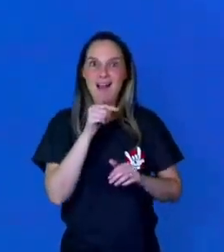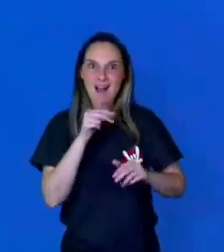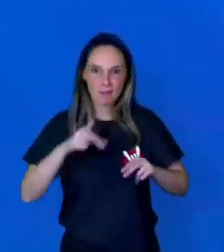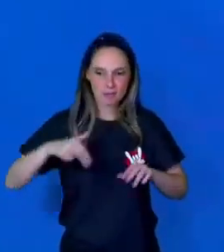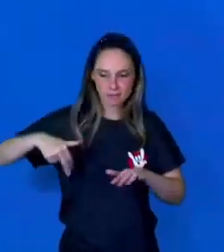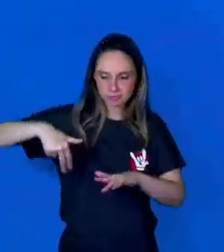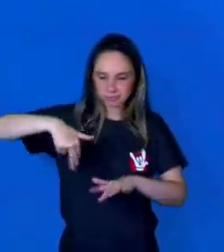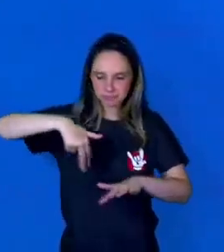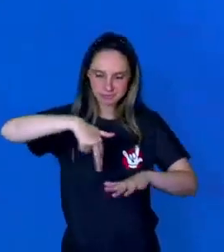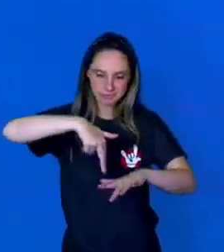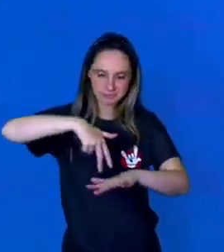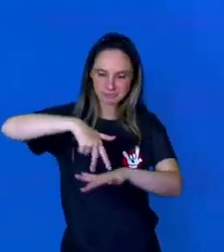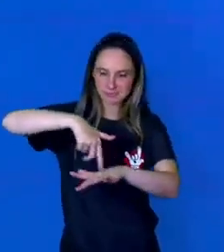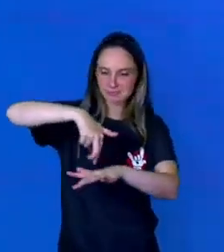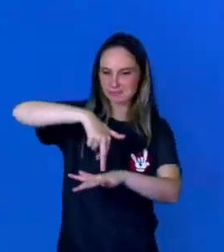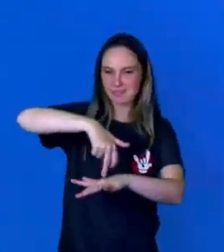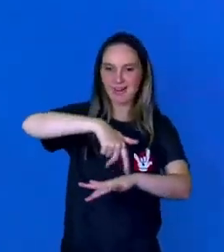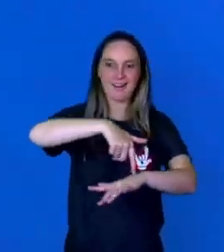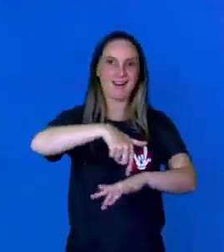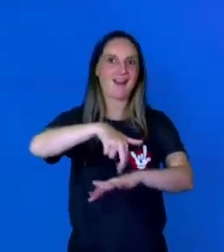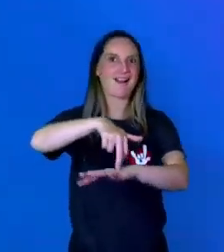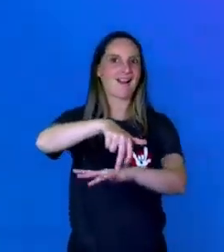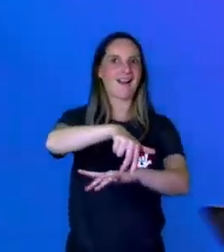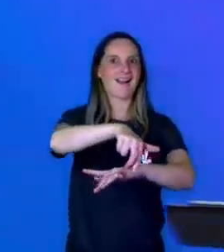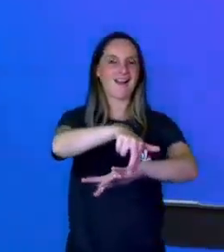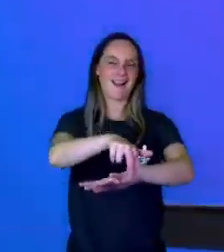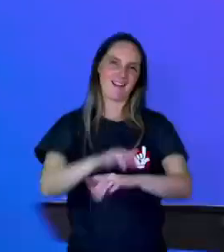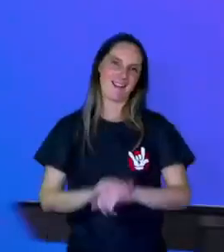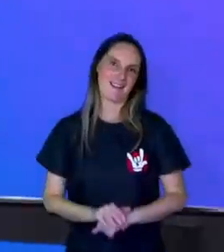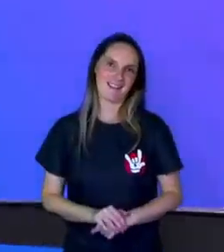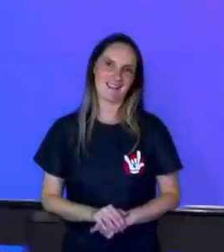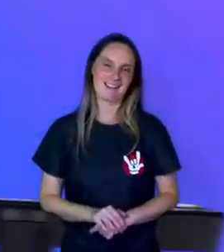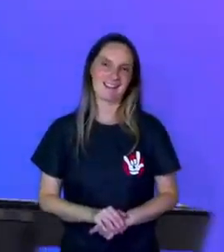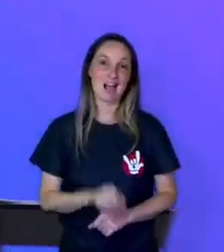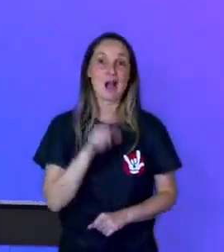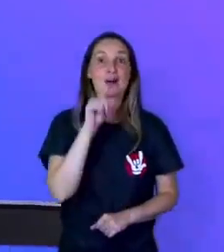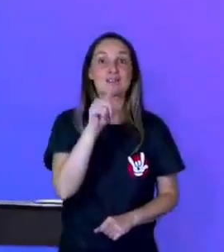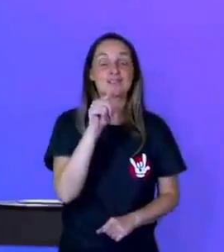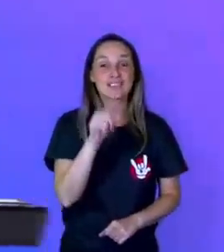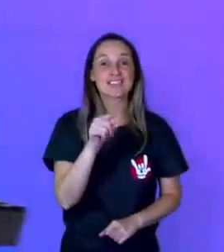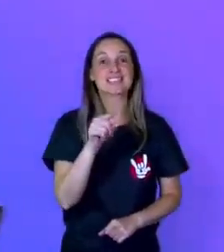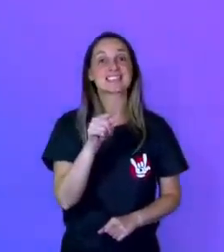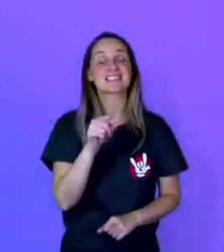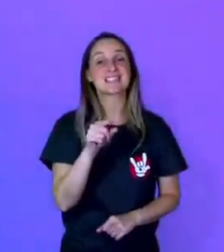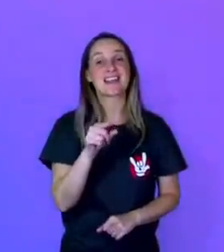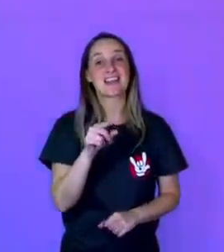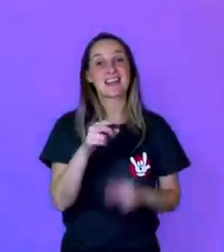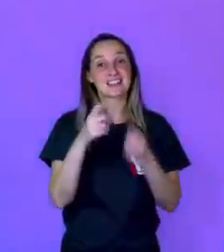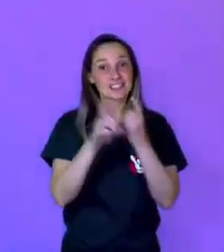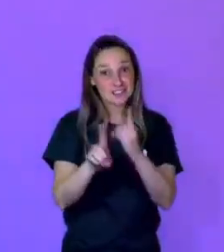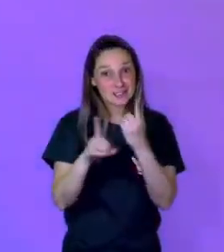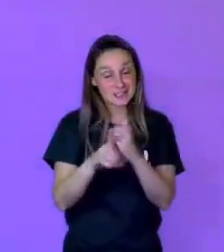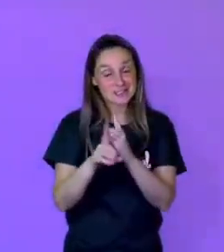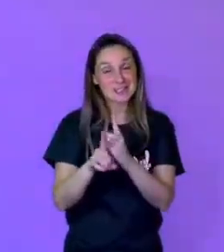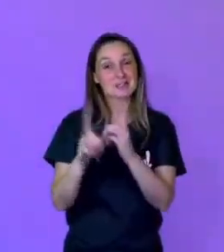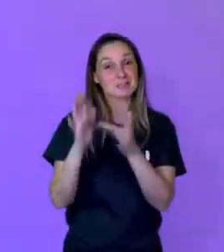visto ele transfigurando. Você teria visto Moisés e Elias trocando ideia com ele.